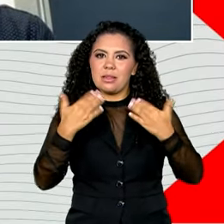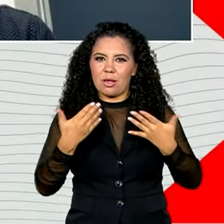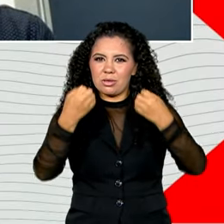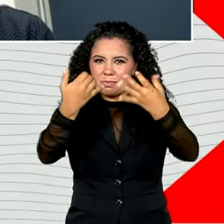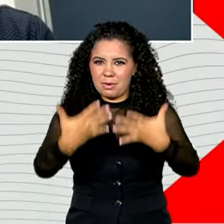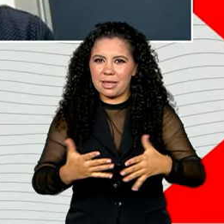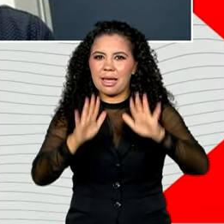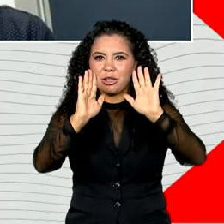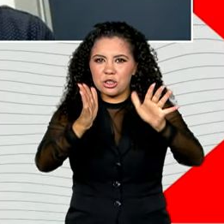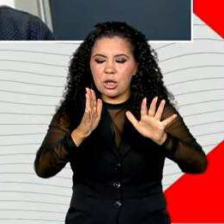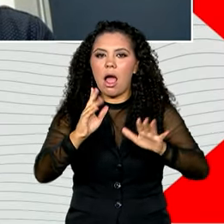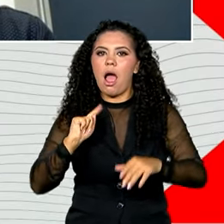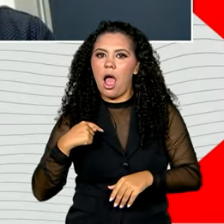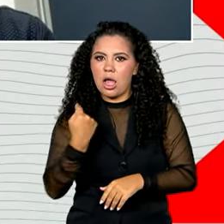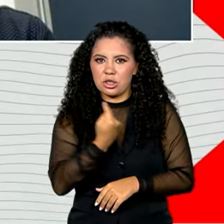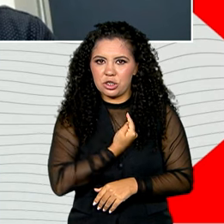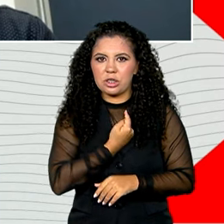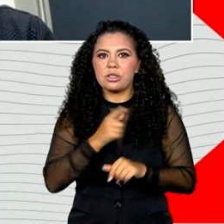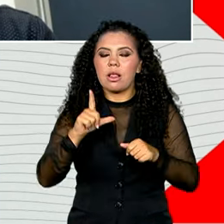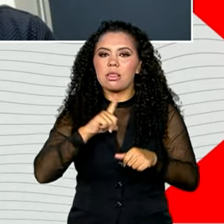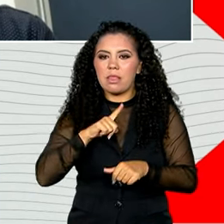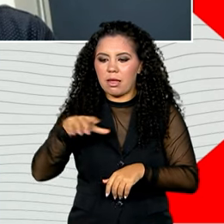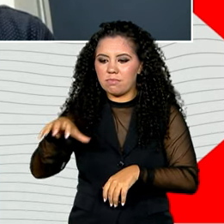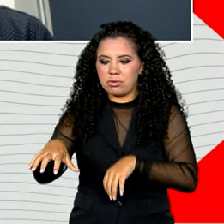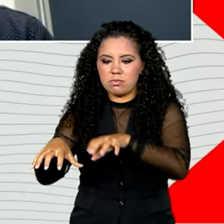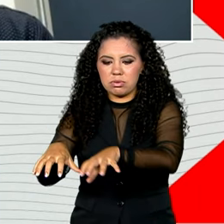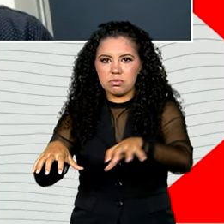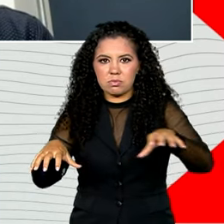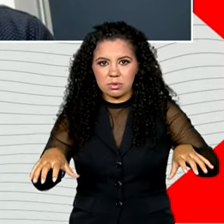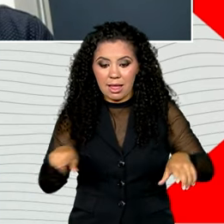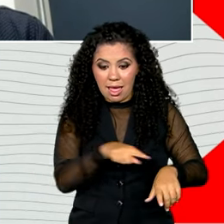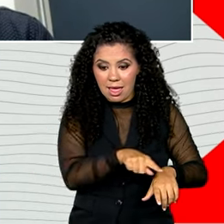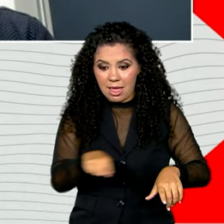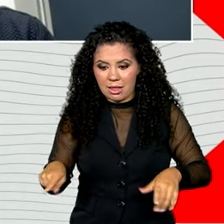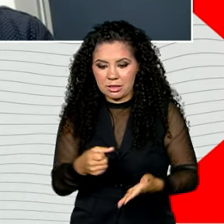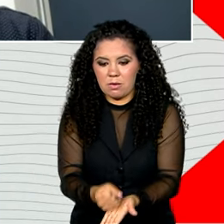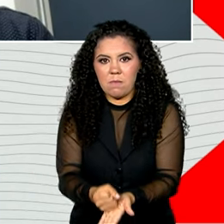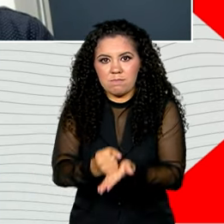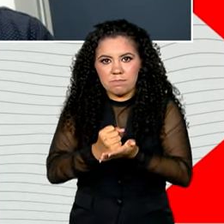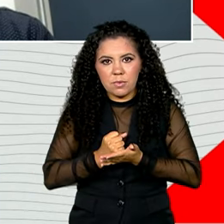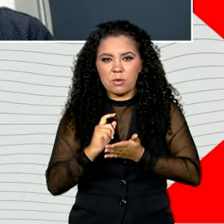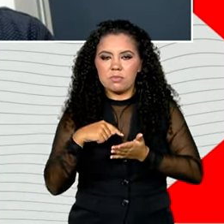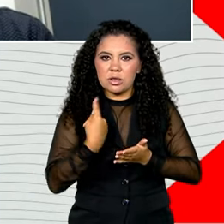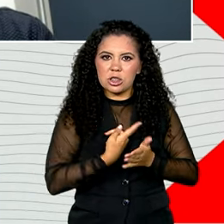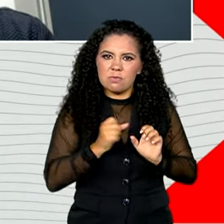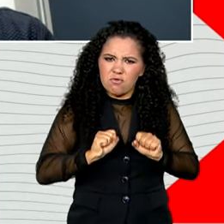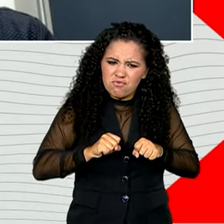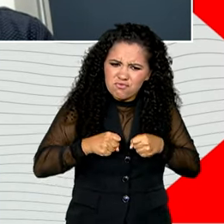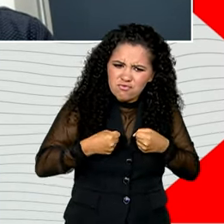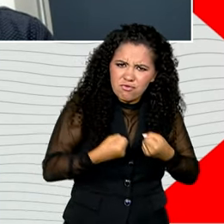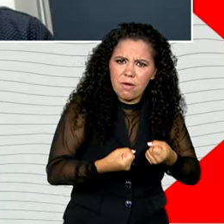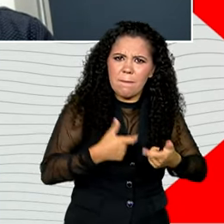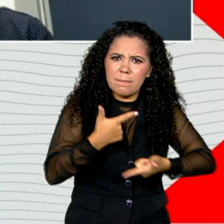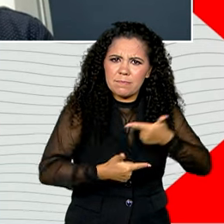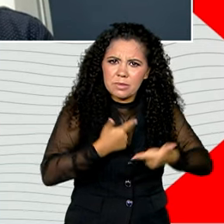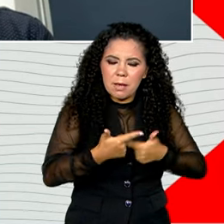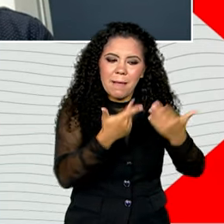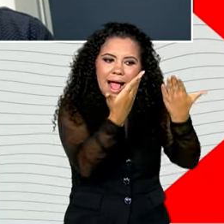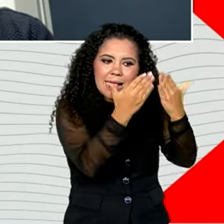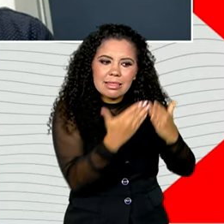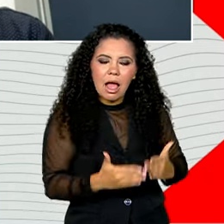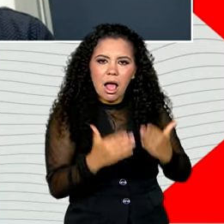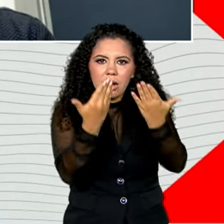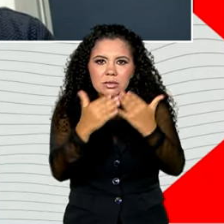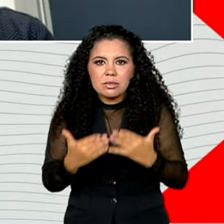eu disse também que faltam cerca de 40 mil solicitações serem analisadas. E, por acaso, acho que 40% disso